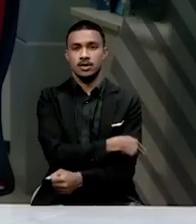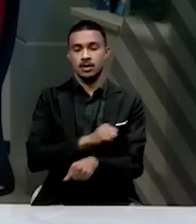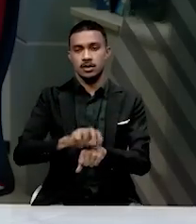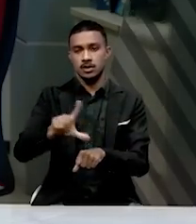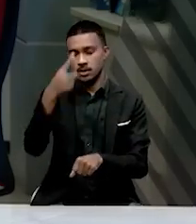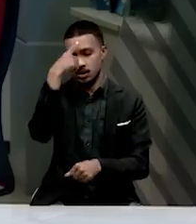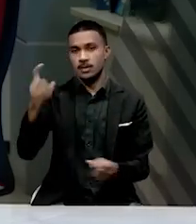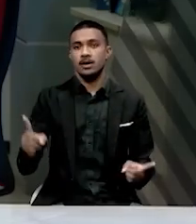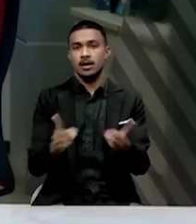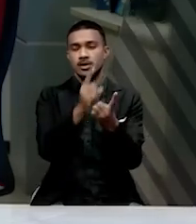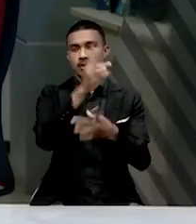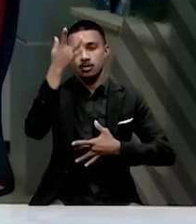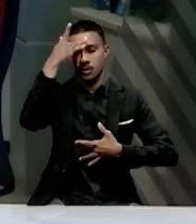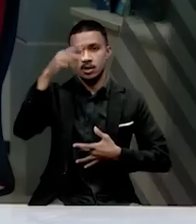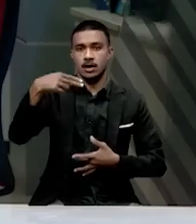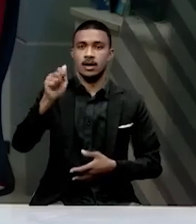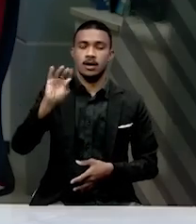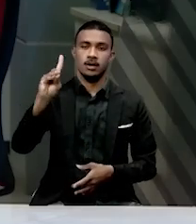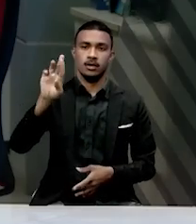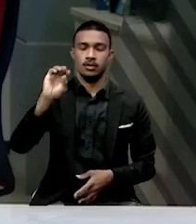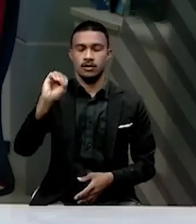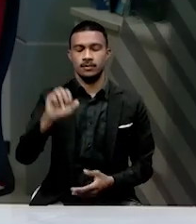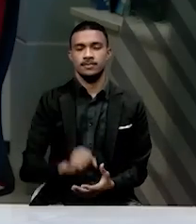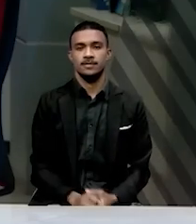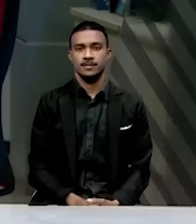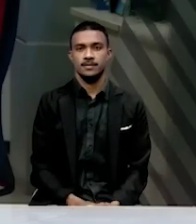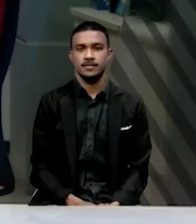sofre moras hidrocefalus.